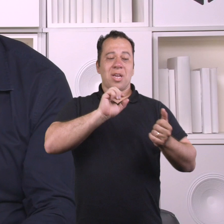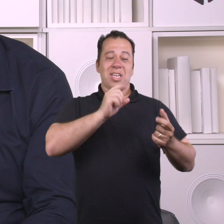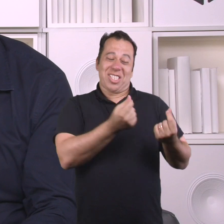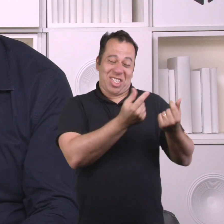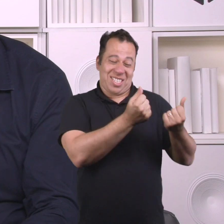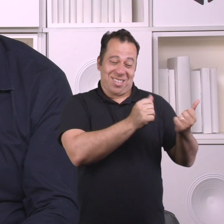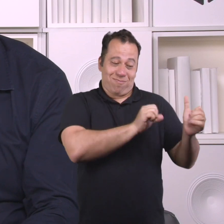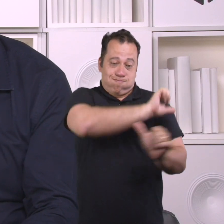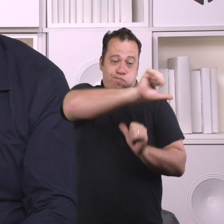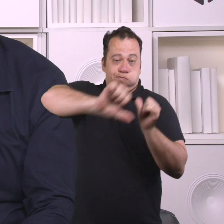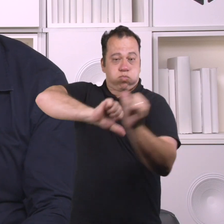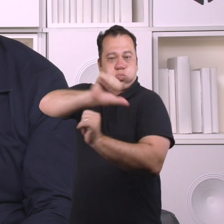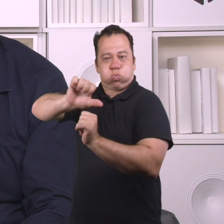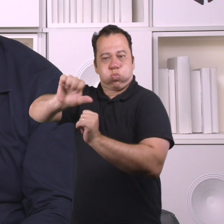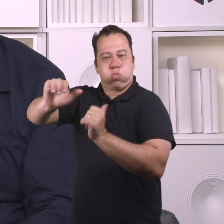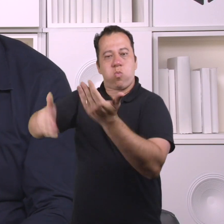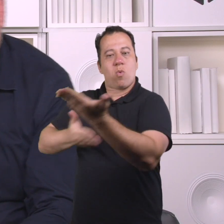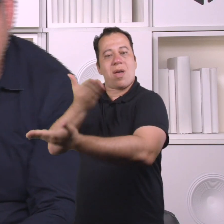relacionamentos.